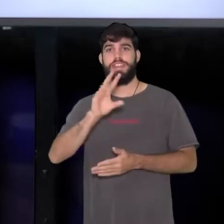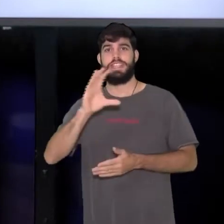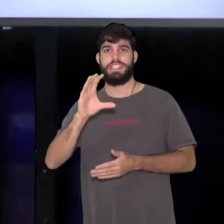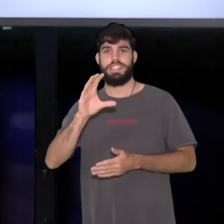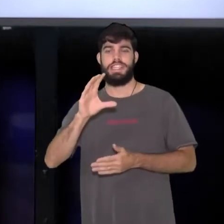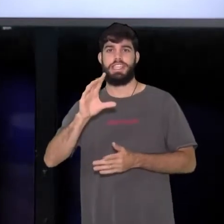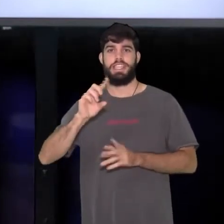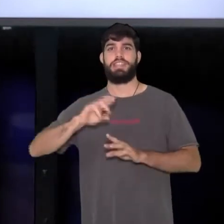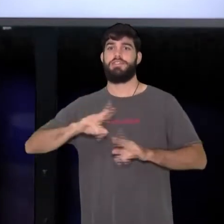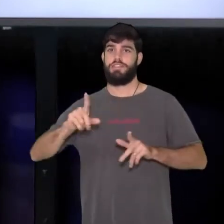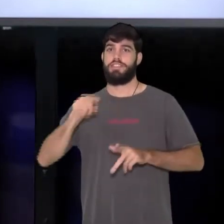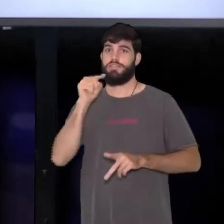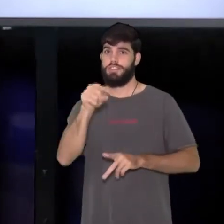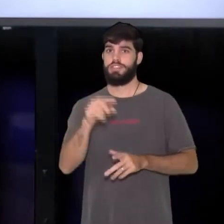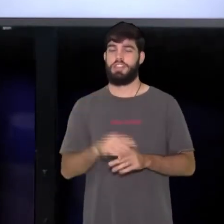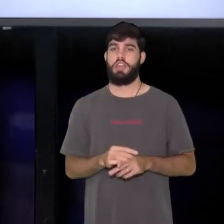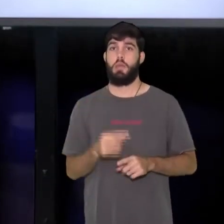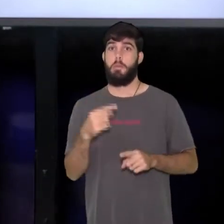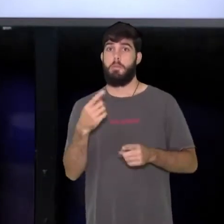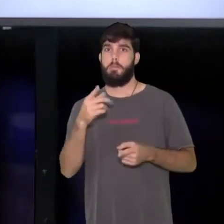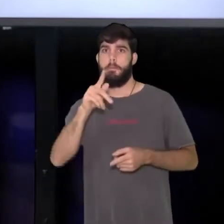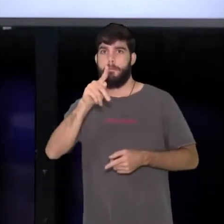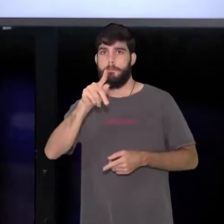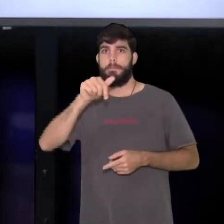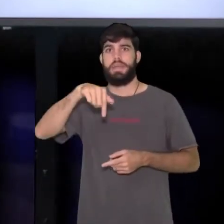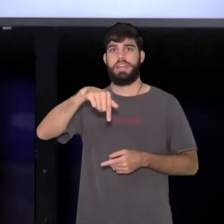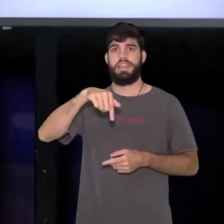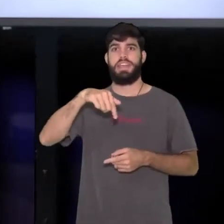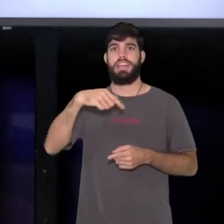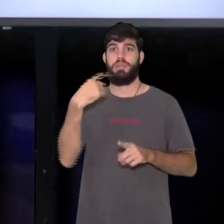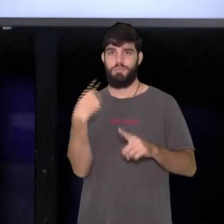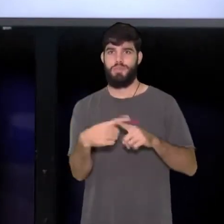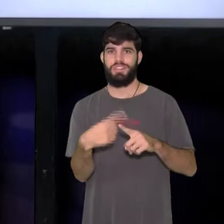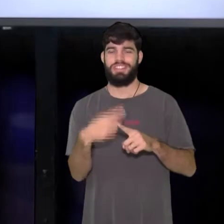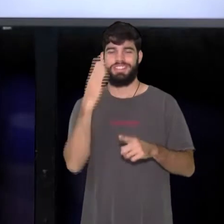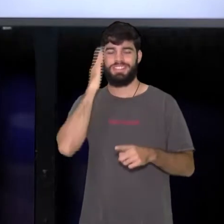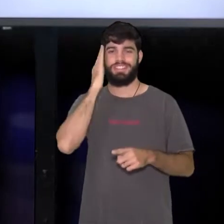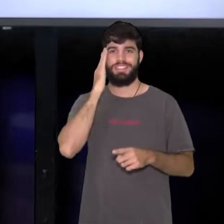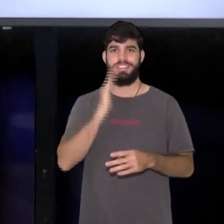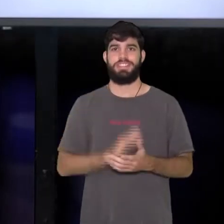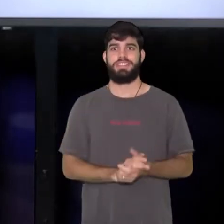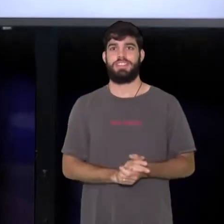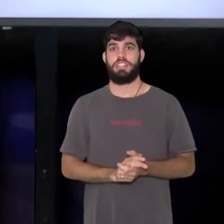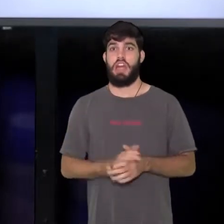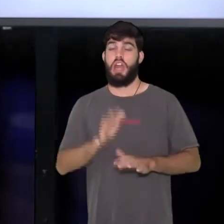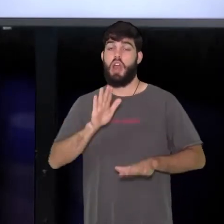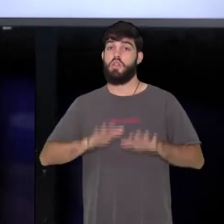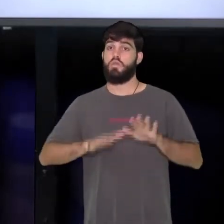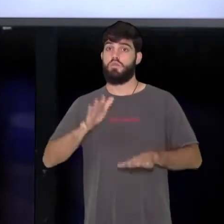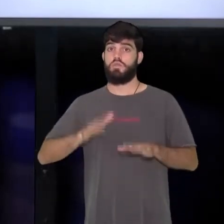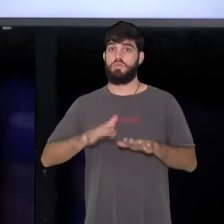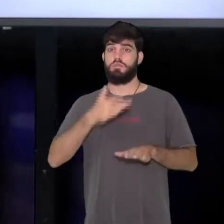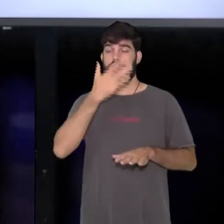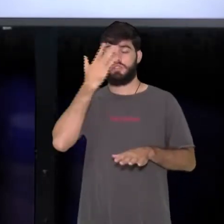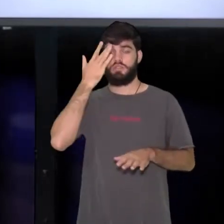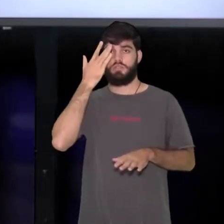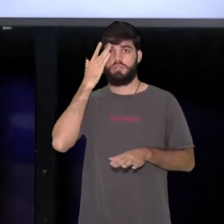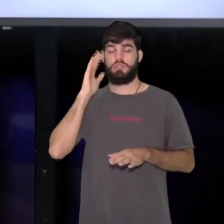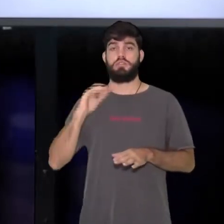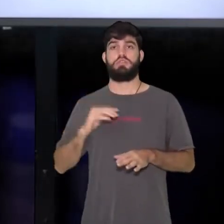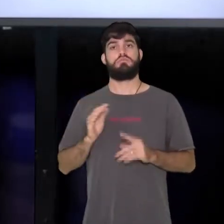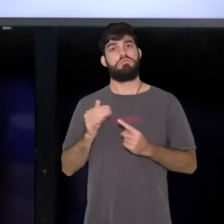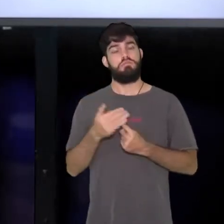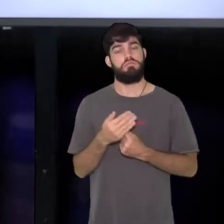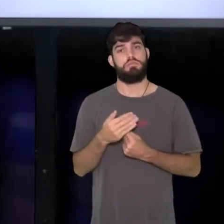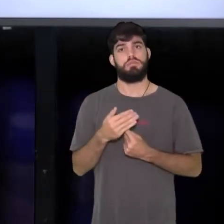invés de você, o PQ ao invés de porquê e outras abreviações. E alguns gramáticos defendem a ideia de